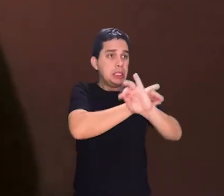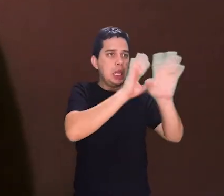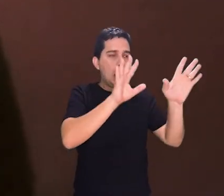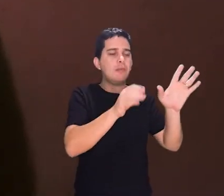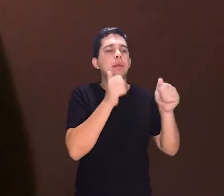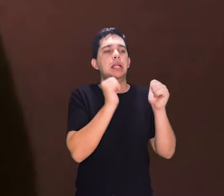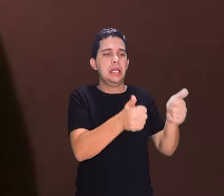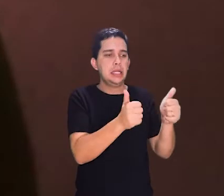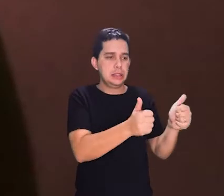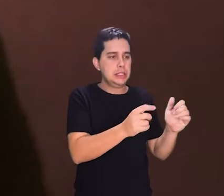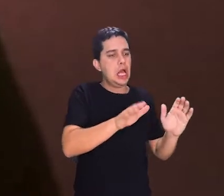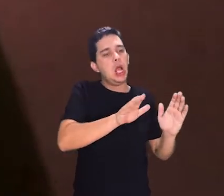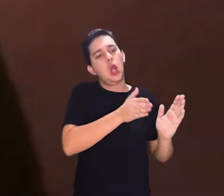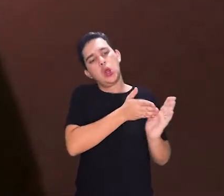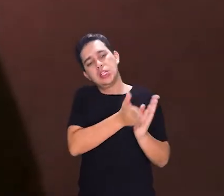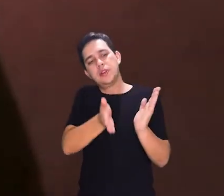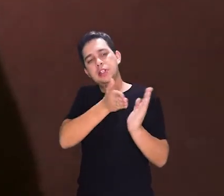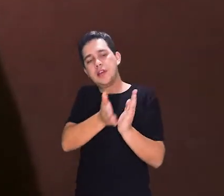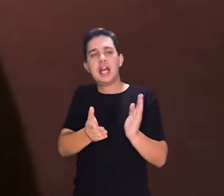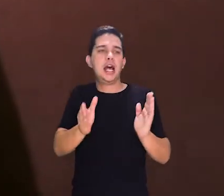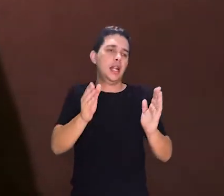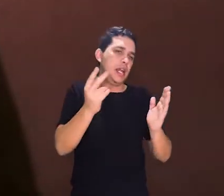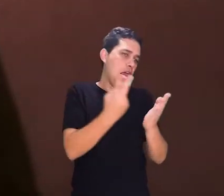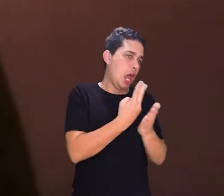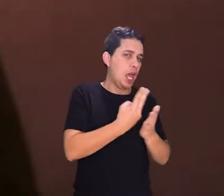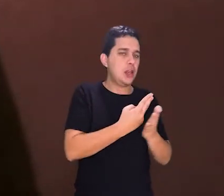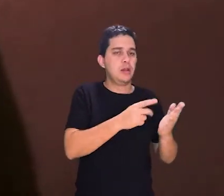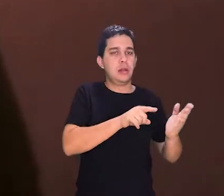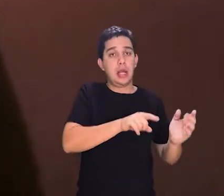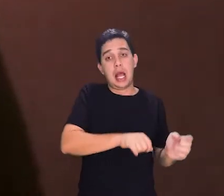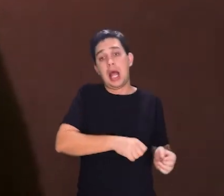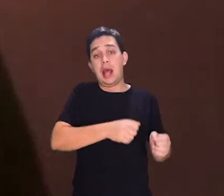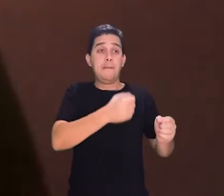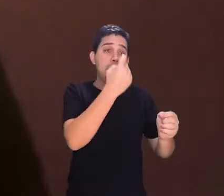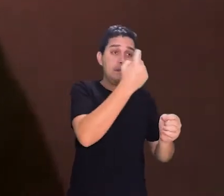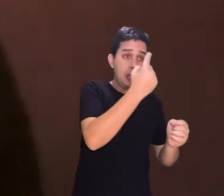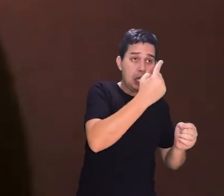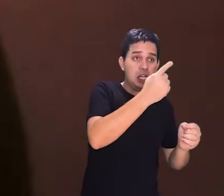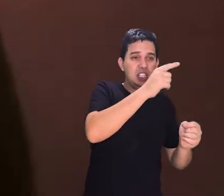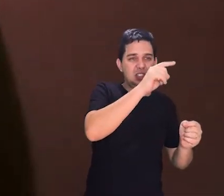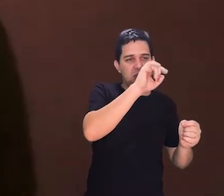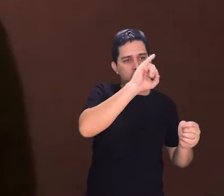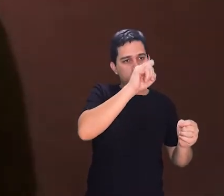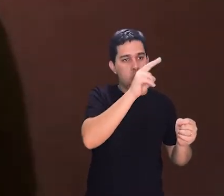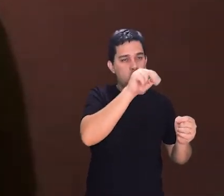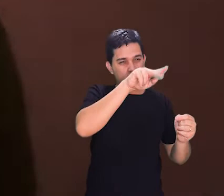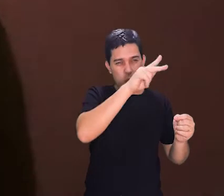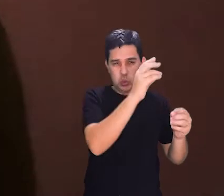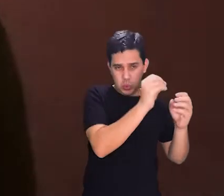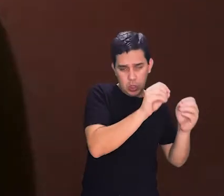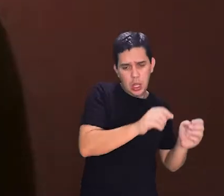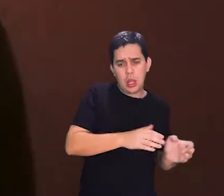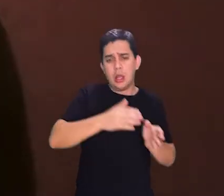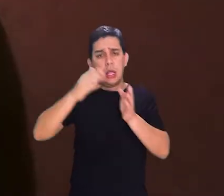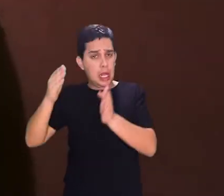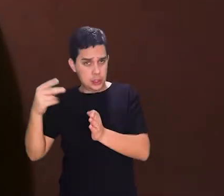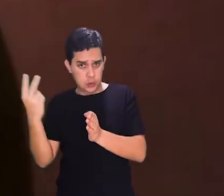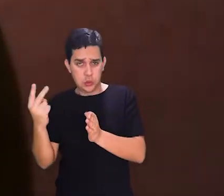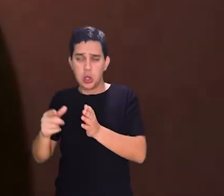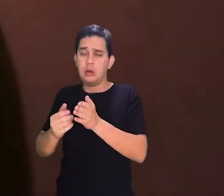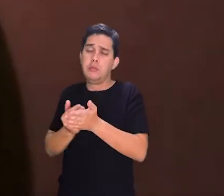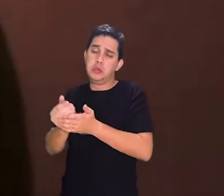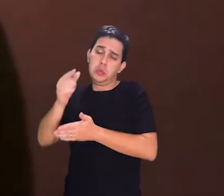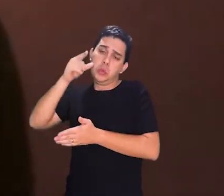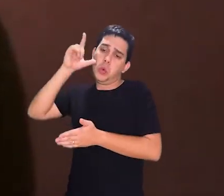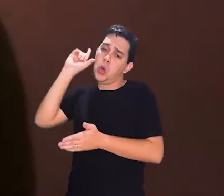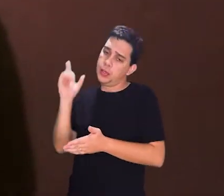segunda fase agora. A primeira fase foi no dia 1º de junho e a segunda foi ontem. O saldo da operação de ontem,